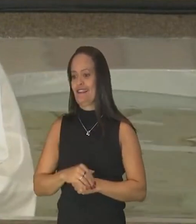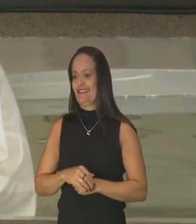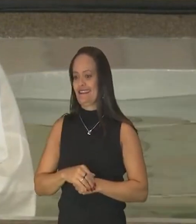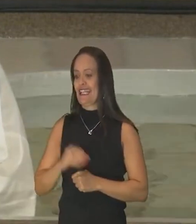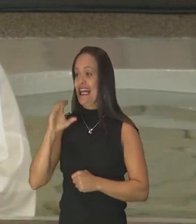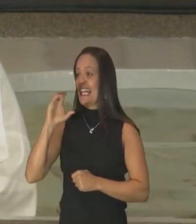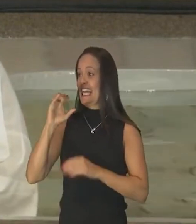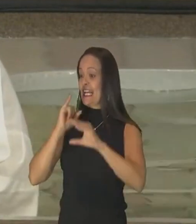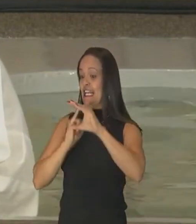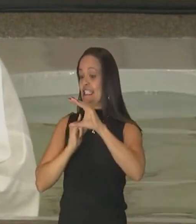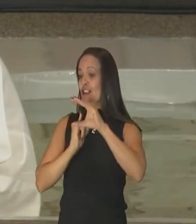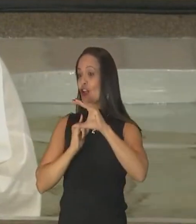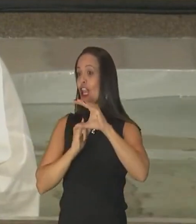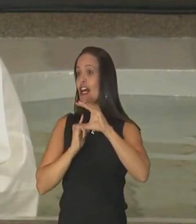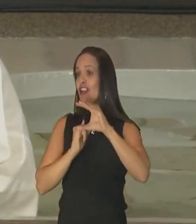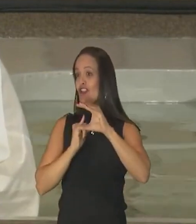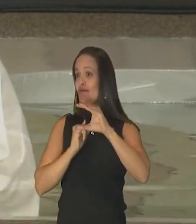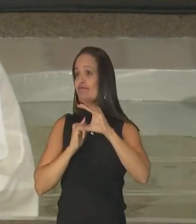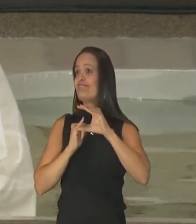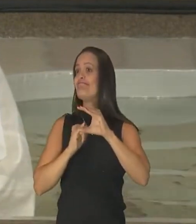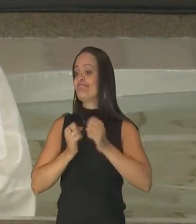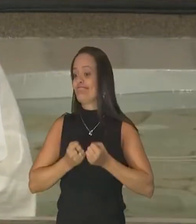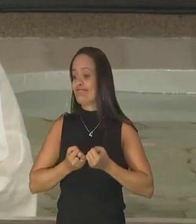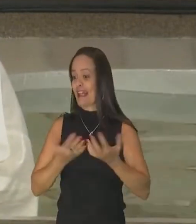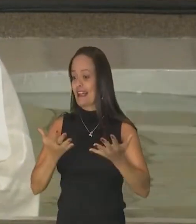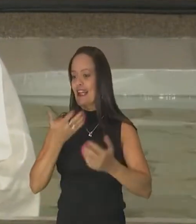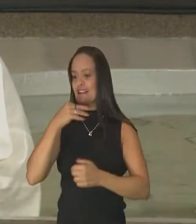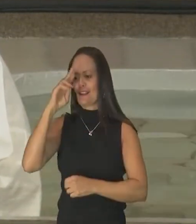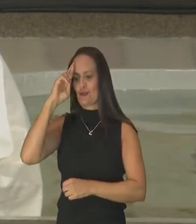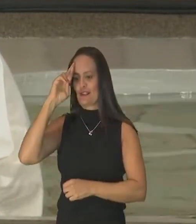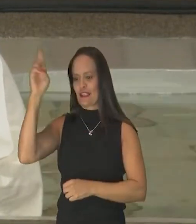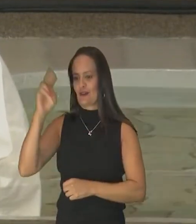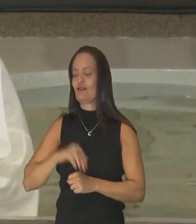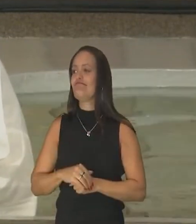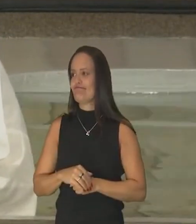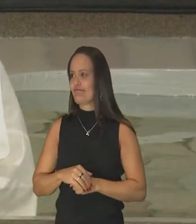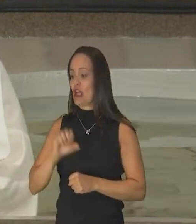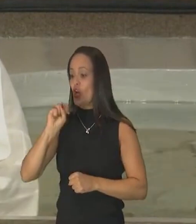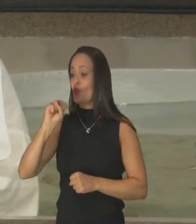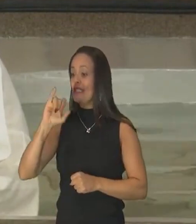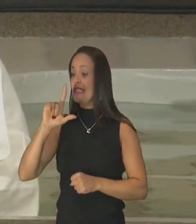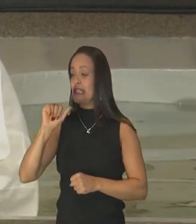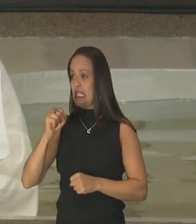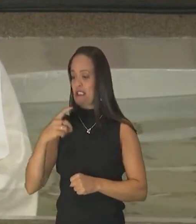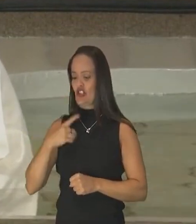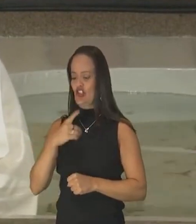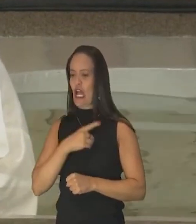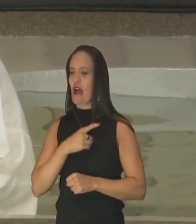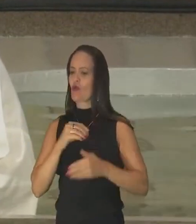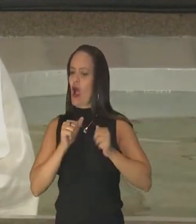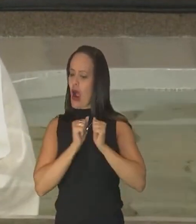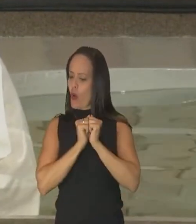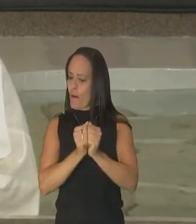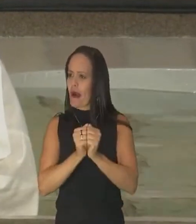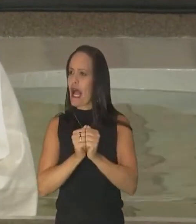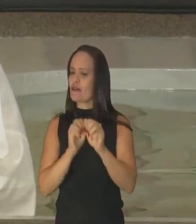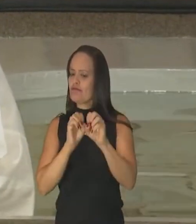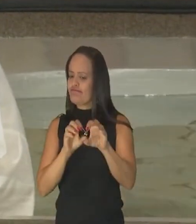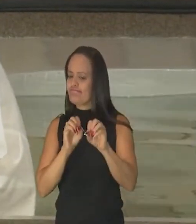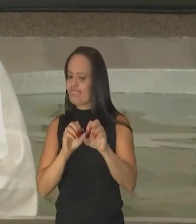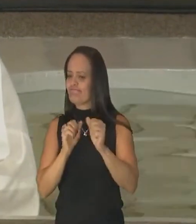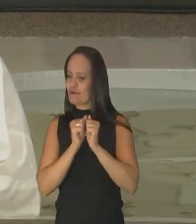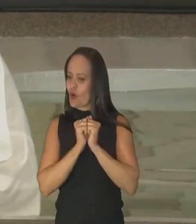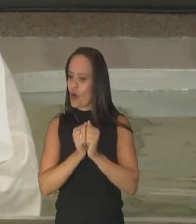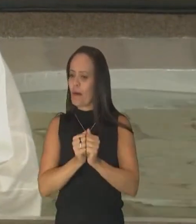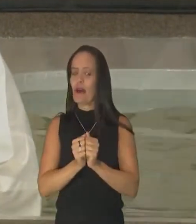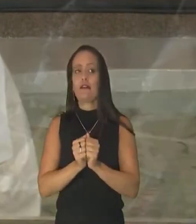da demonstração da graça do Senhor. Foi discipulado pelo diácono Silas Pereira, que tem acompanhado, e eu gostaria que